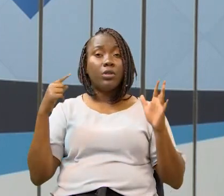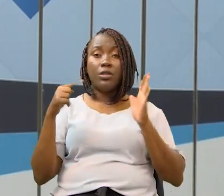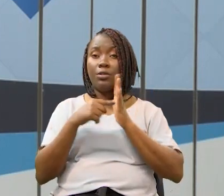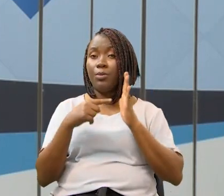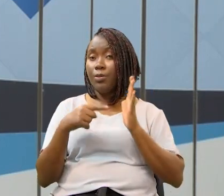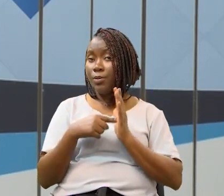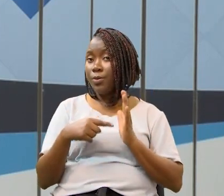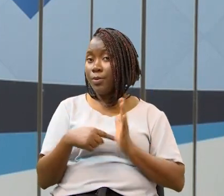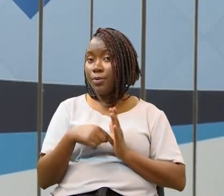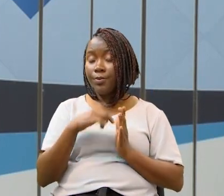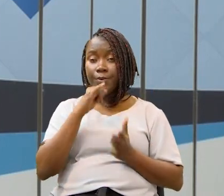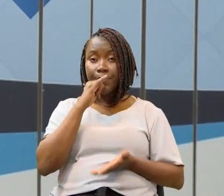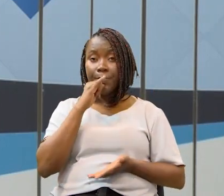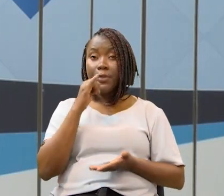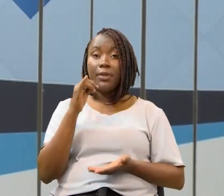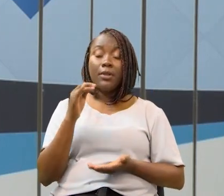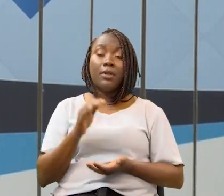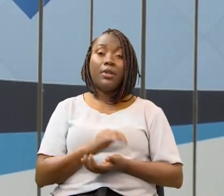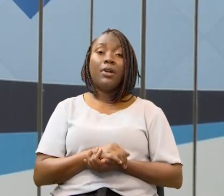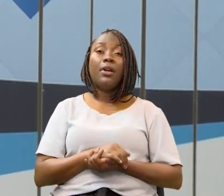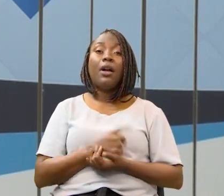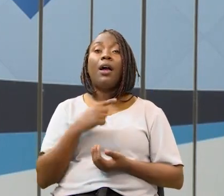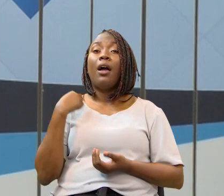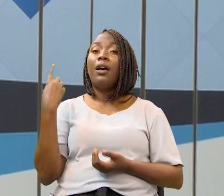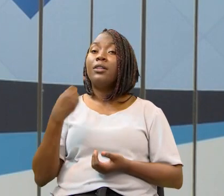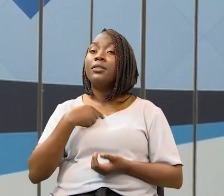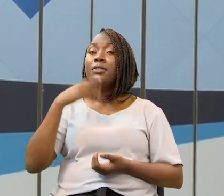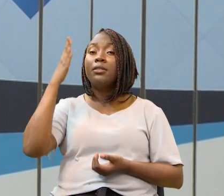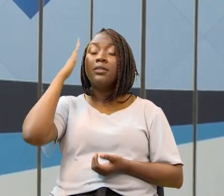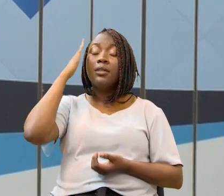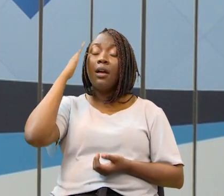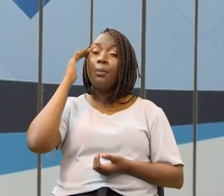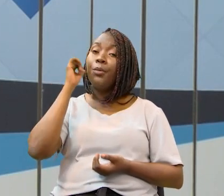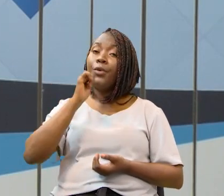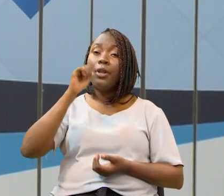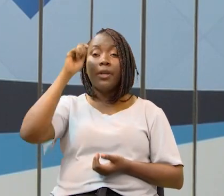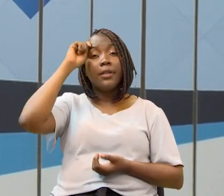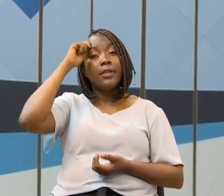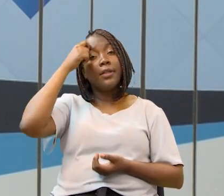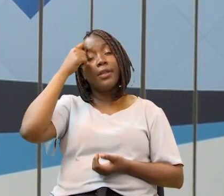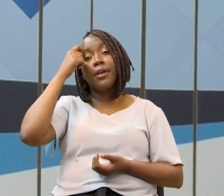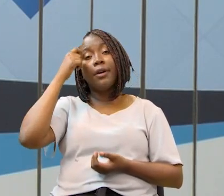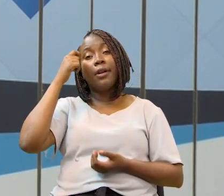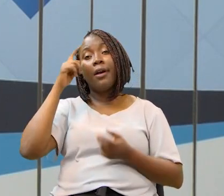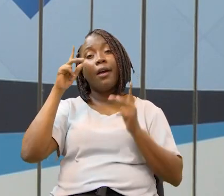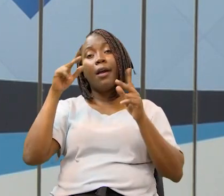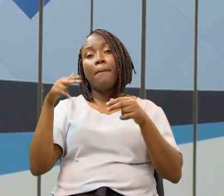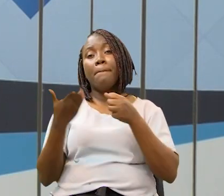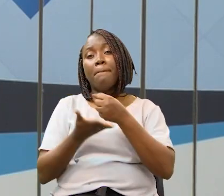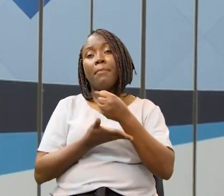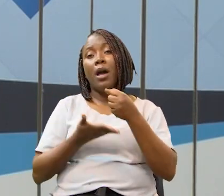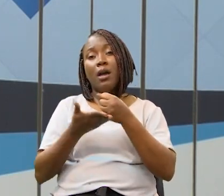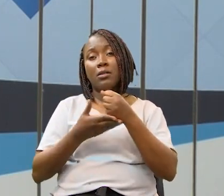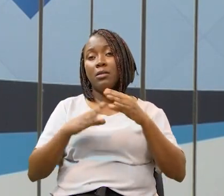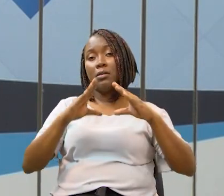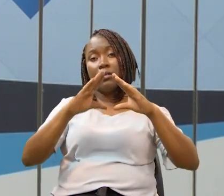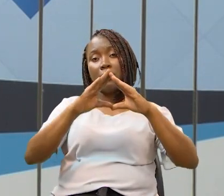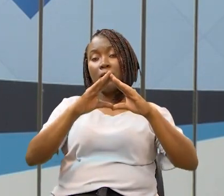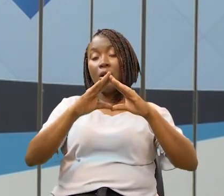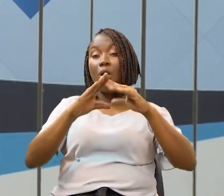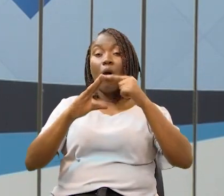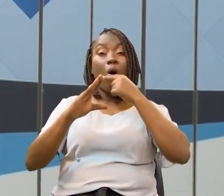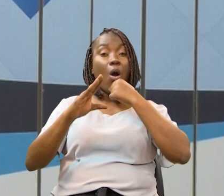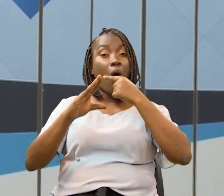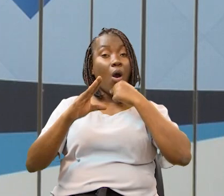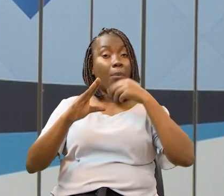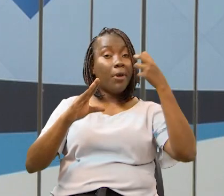outras pontuações no caso, né? Então, por exemplo, a gente sabe que uma mulher negra é a base da pirâmide, enquanto um